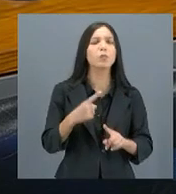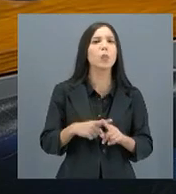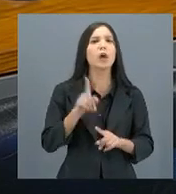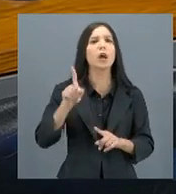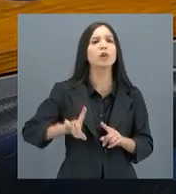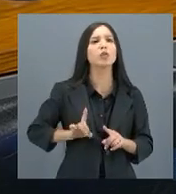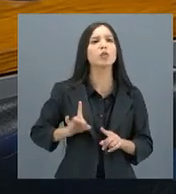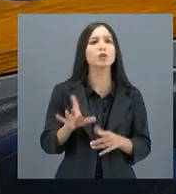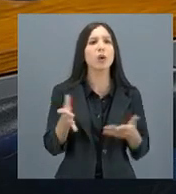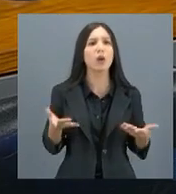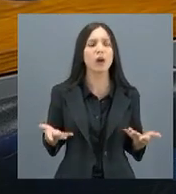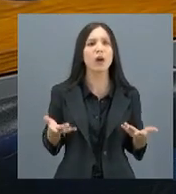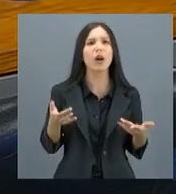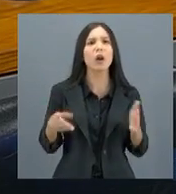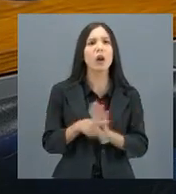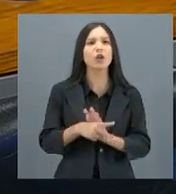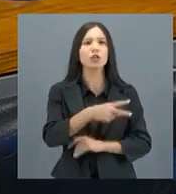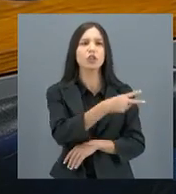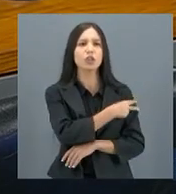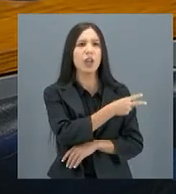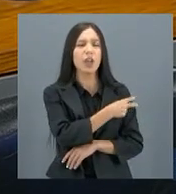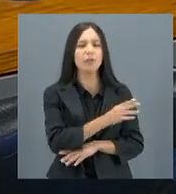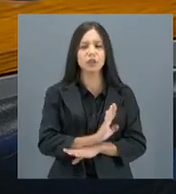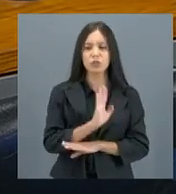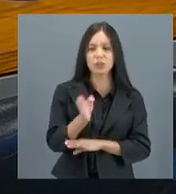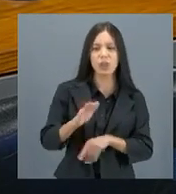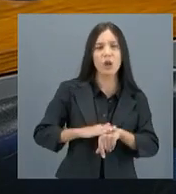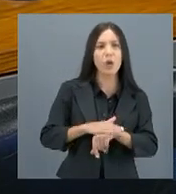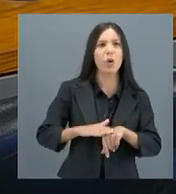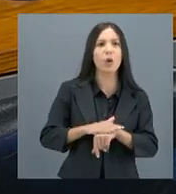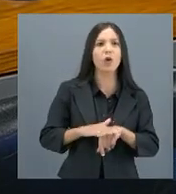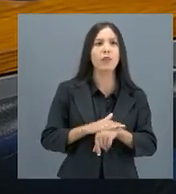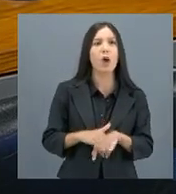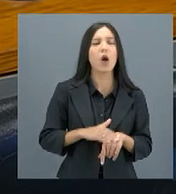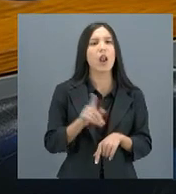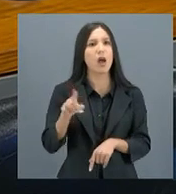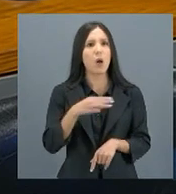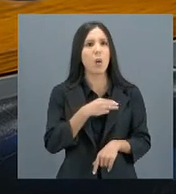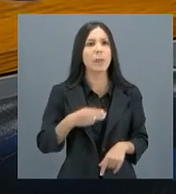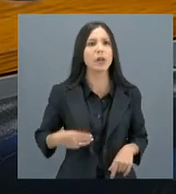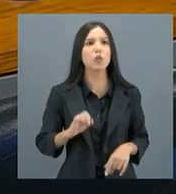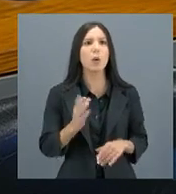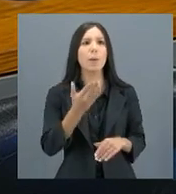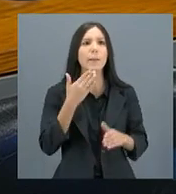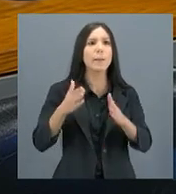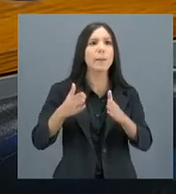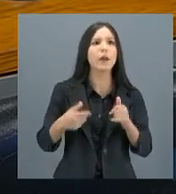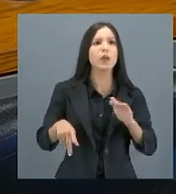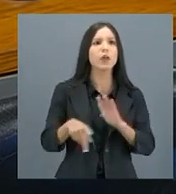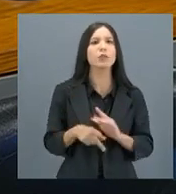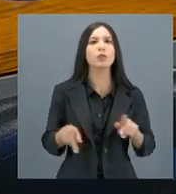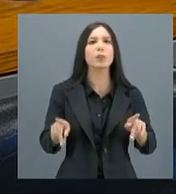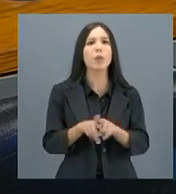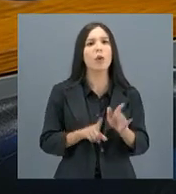fez apenas ao seu chefe direto, né, ao ministro, ou solicitou a